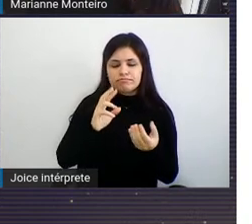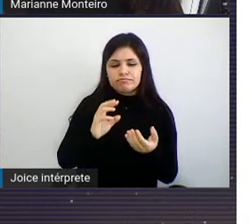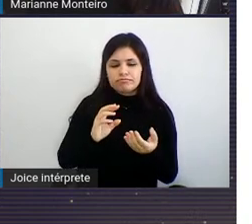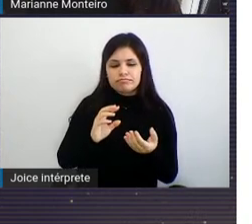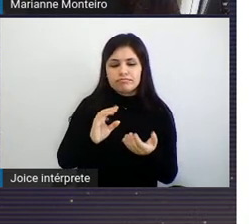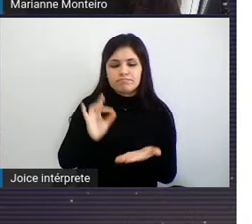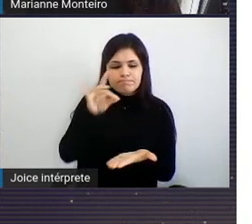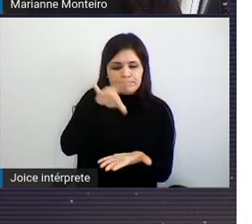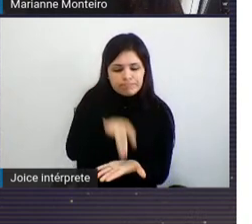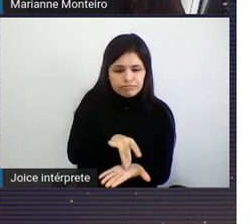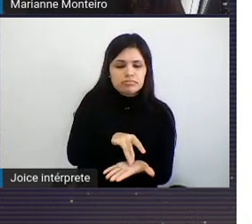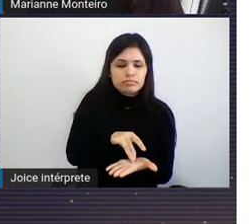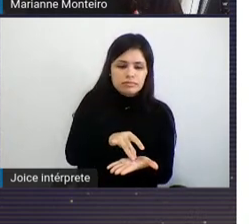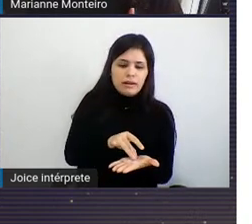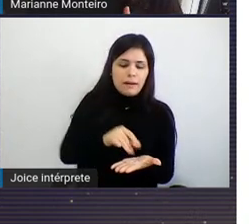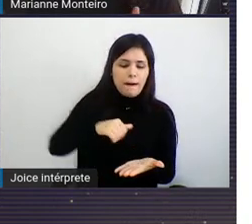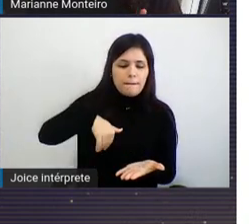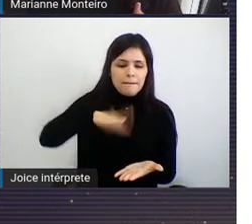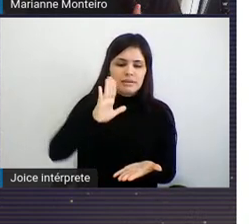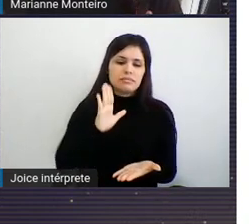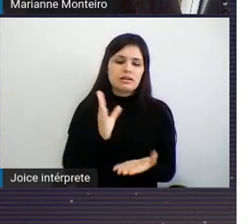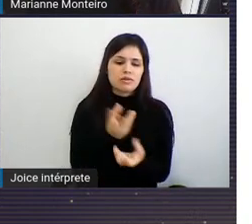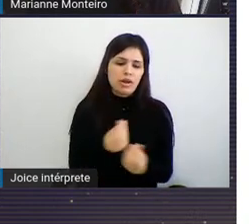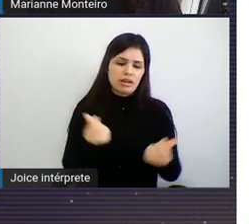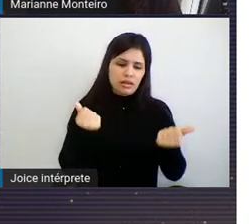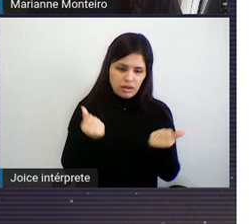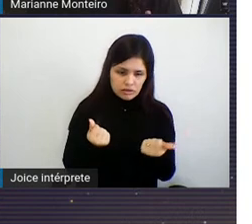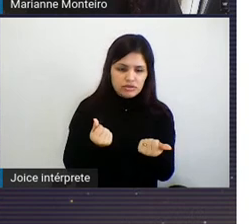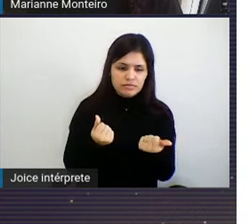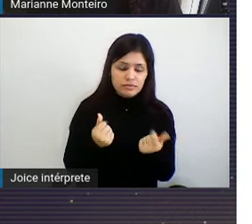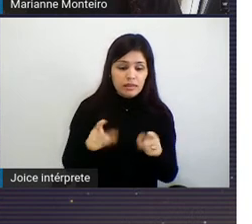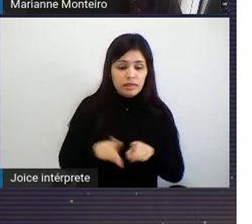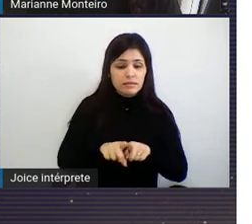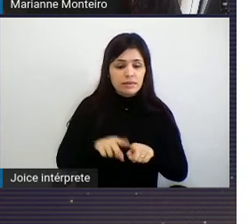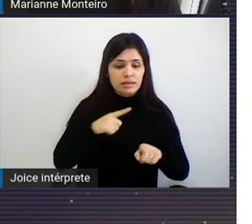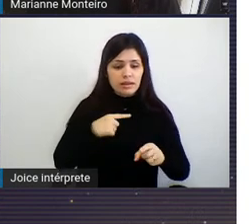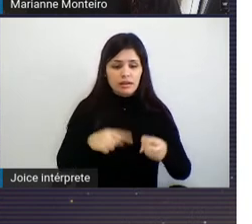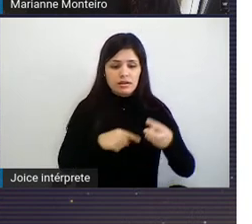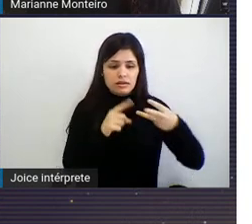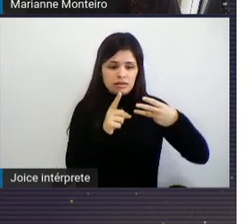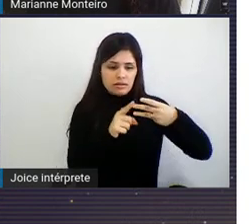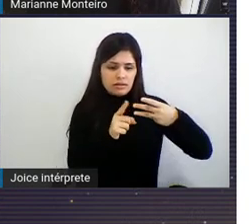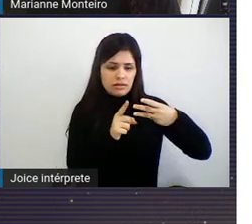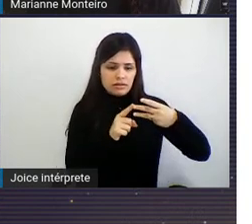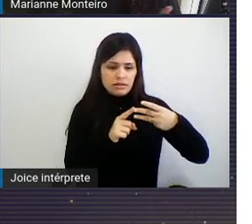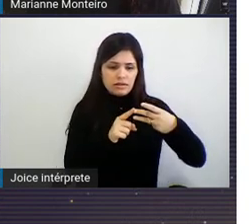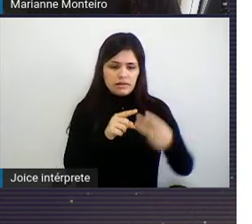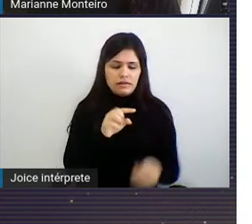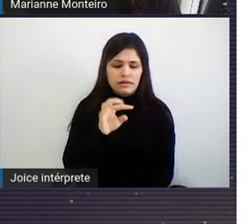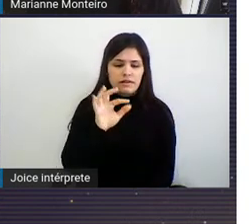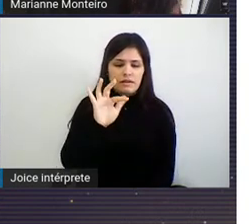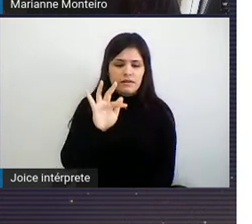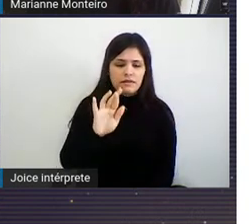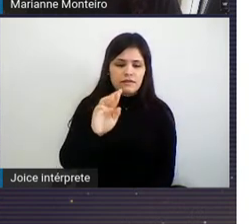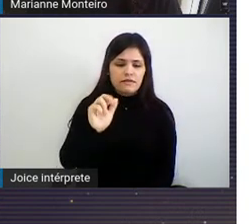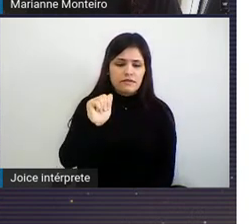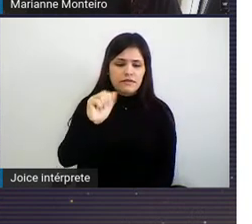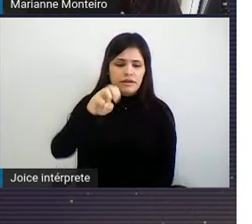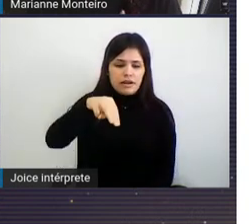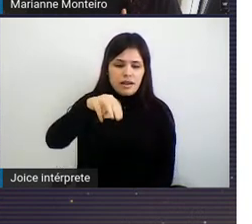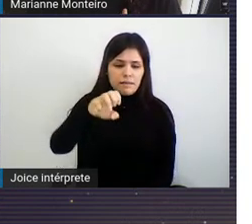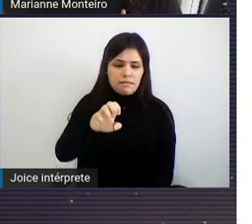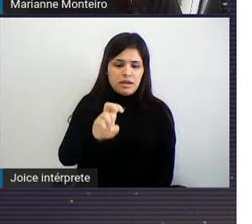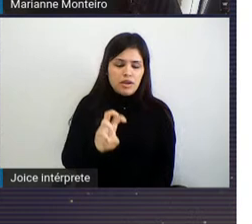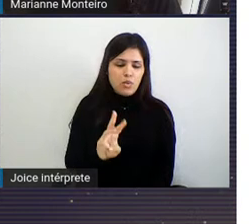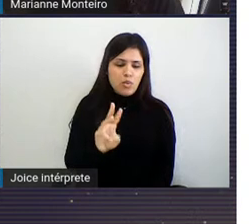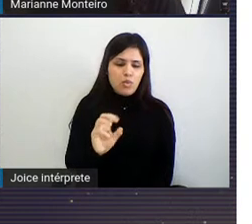eficiente possível e etc. Além disso, também temos os frameworks, que são meio que as ferramentas que a gente utiliza para conversar com o hardware e